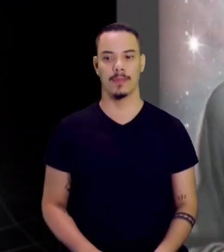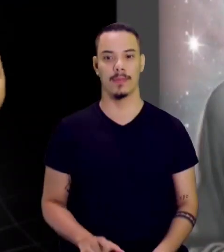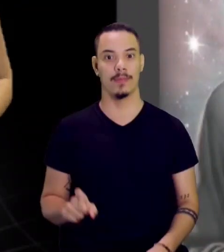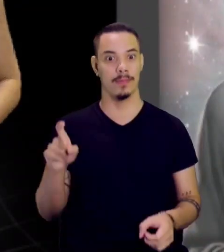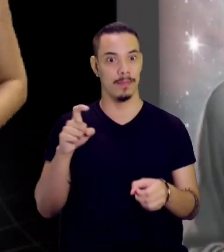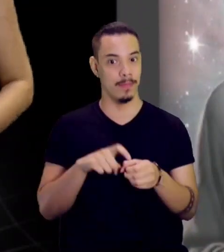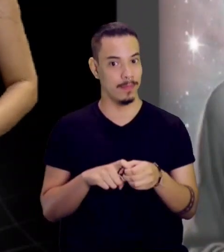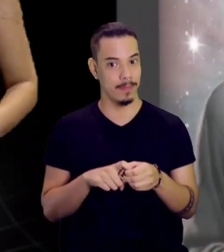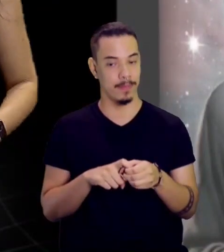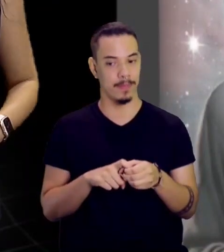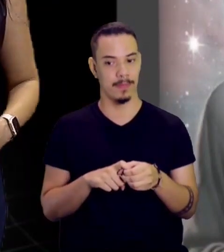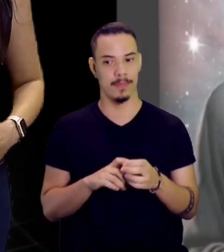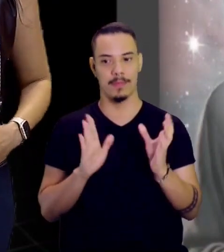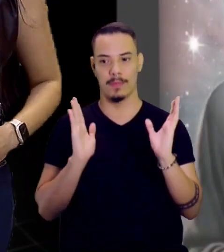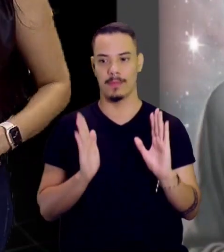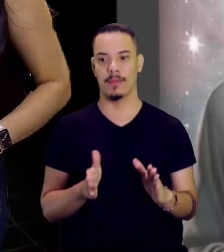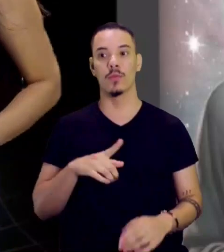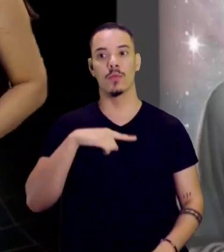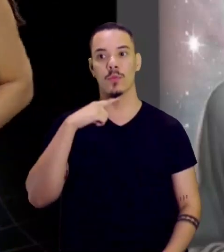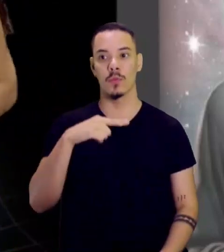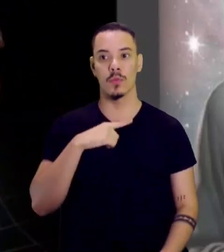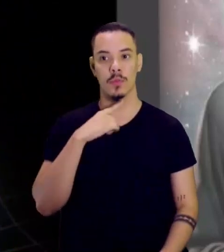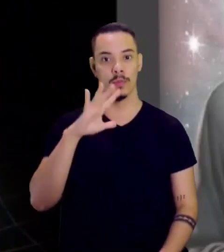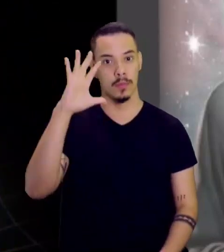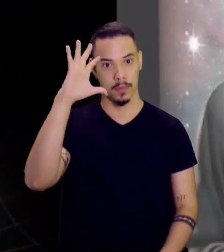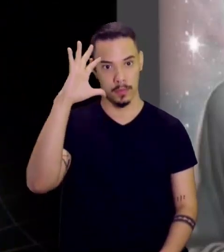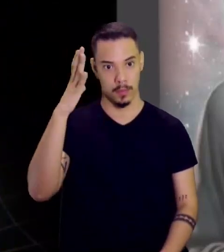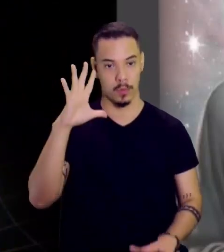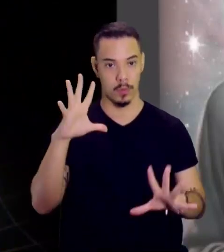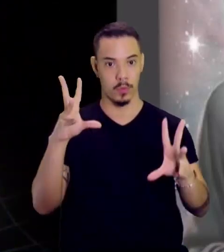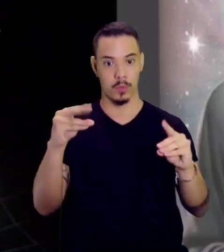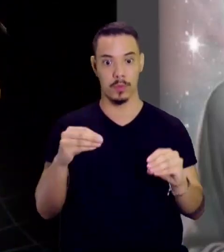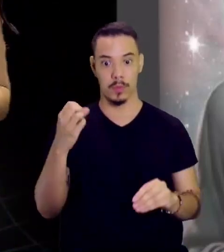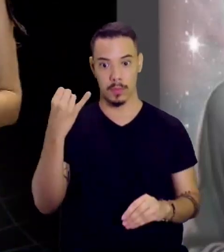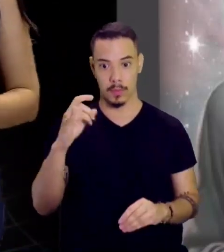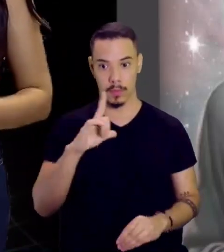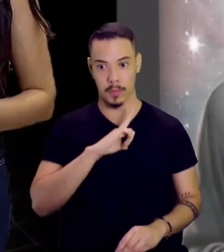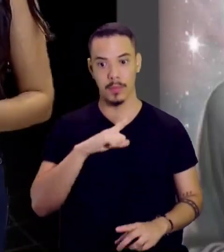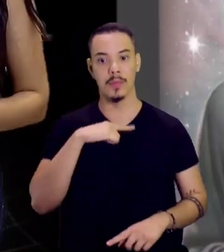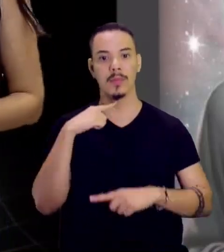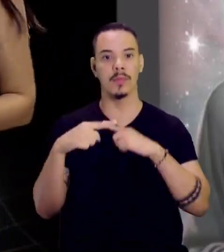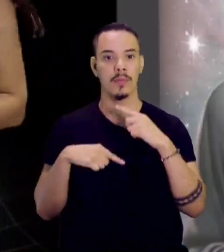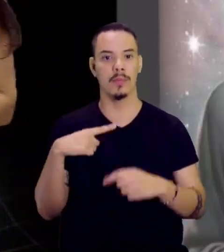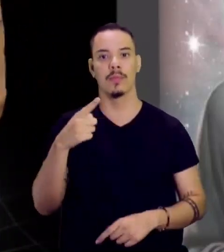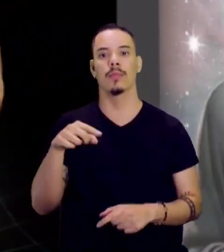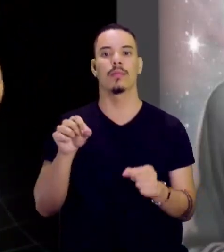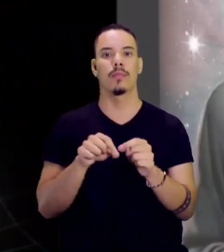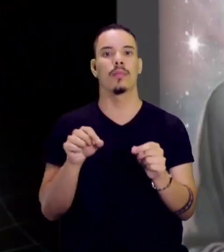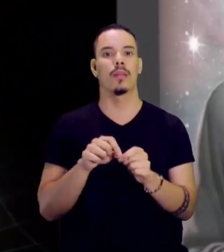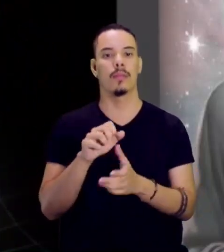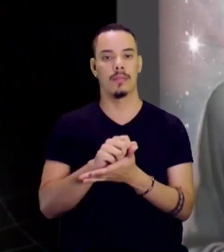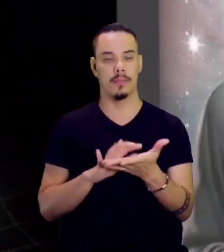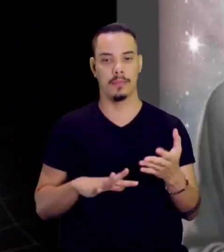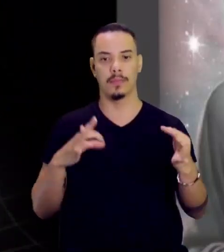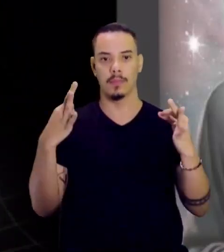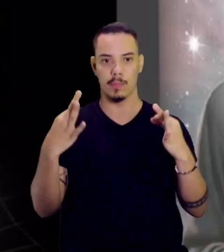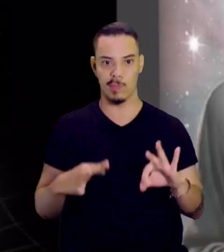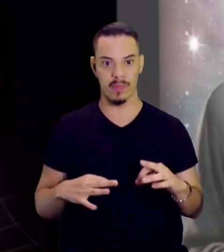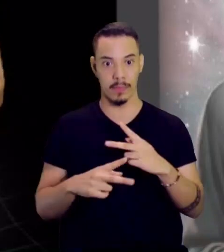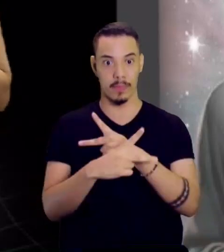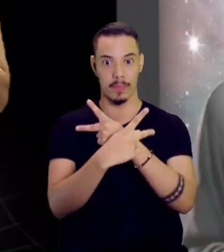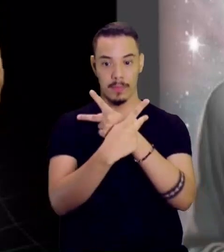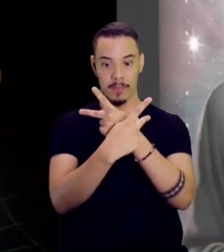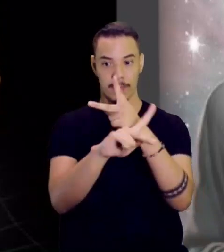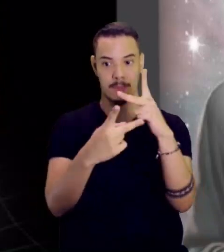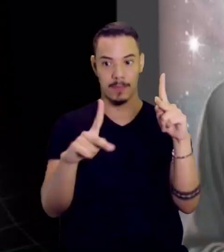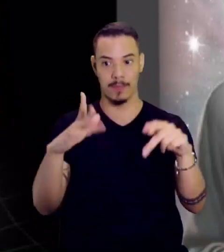Então voltamos, né? Voltamos para tirar as dúvidas. Se tiver alguma dúvida por aí, vocês fizeram as atividades, com certeza, as vossas